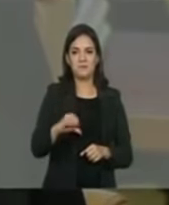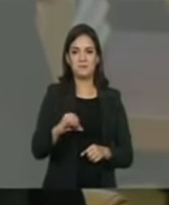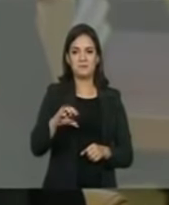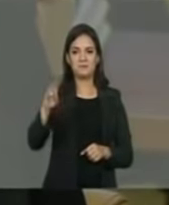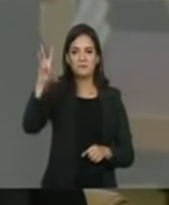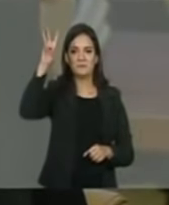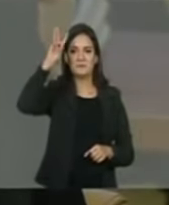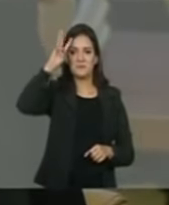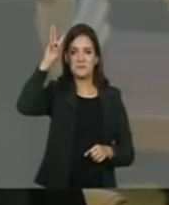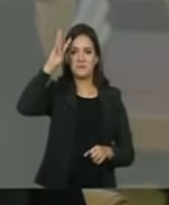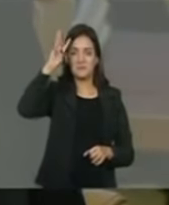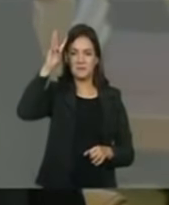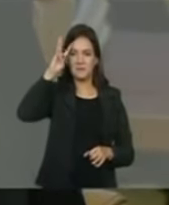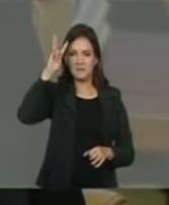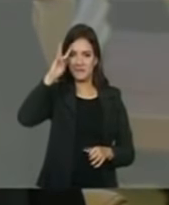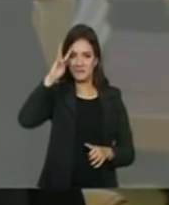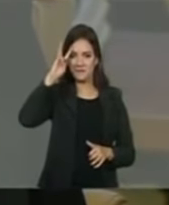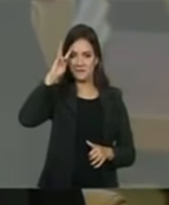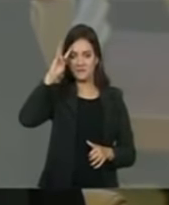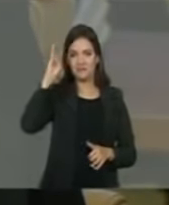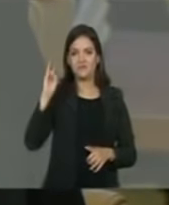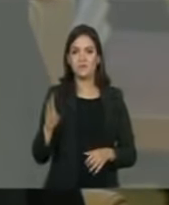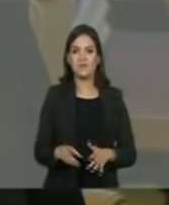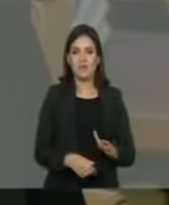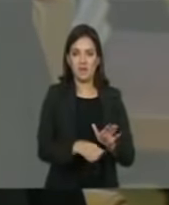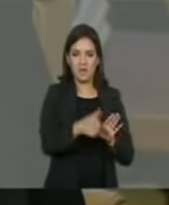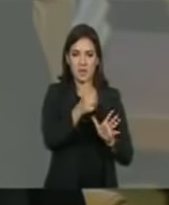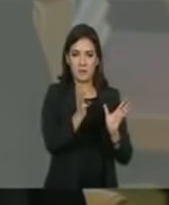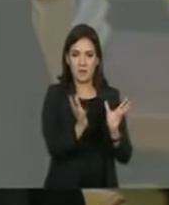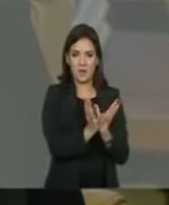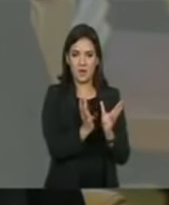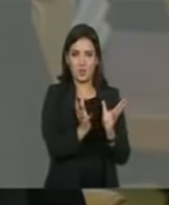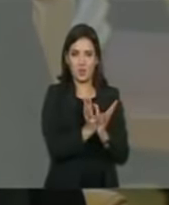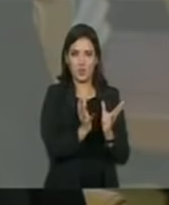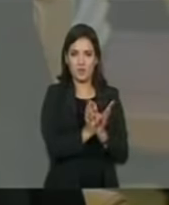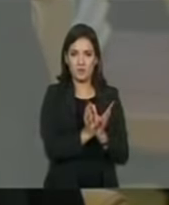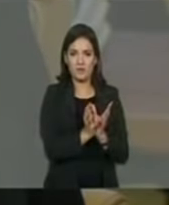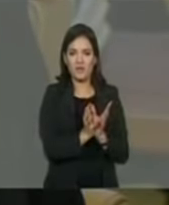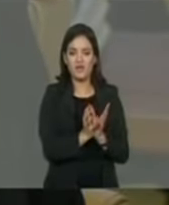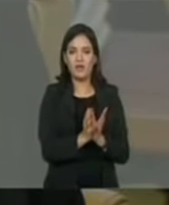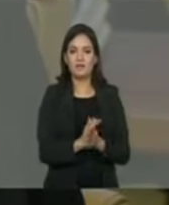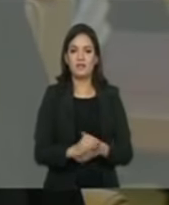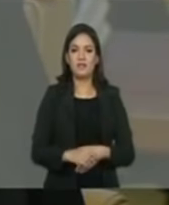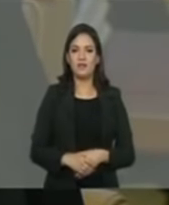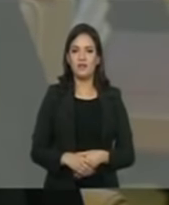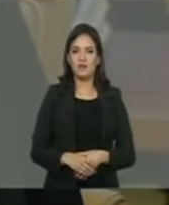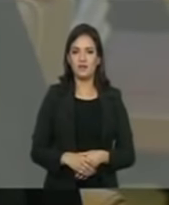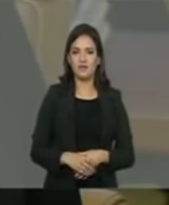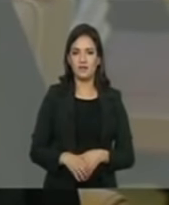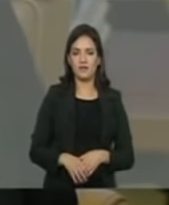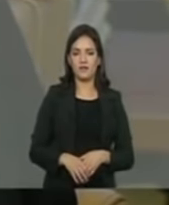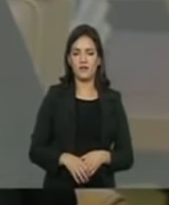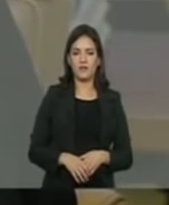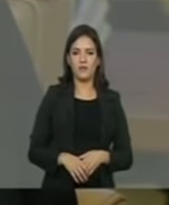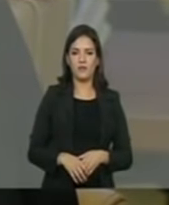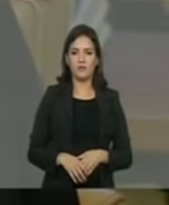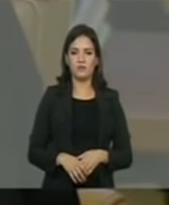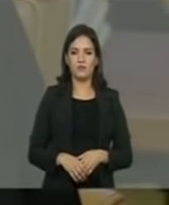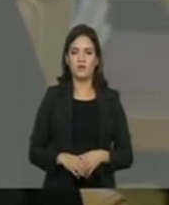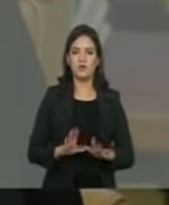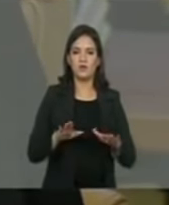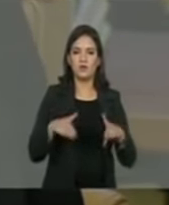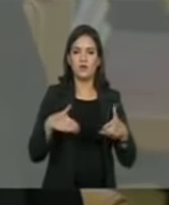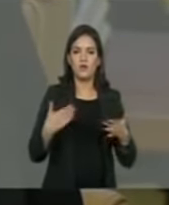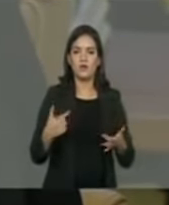na colenda primeira turma que eu tive a honra de integrar quando nomeado para esta suprema corte